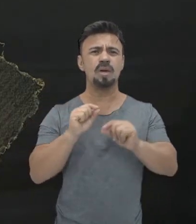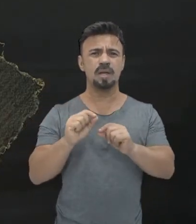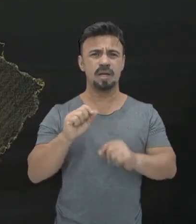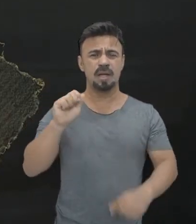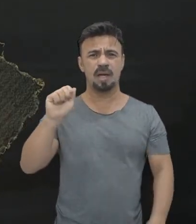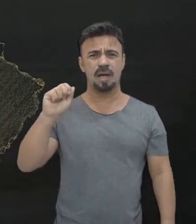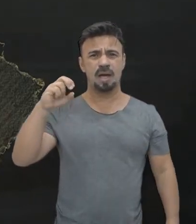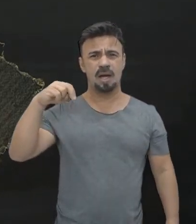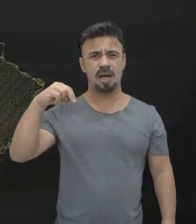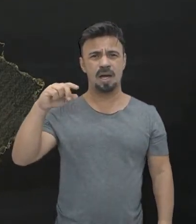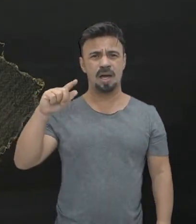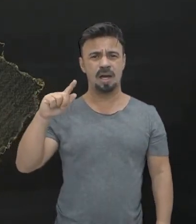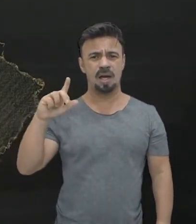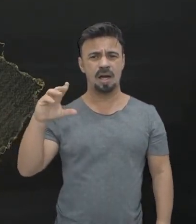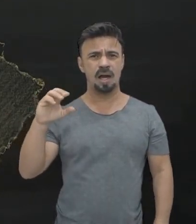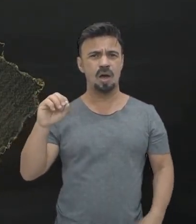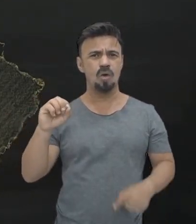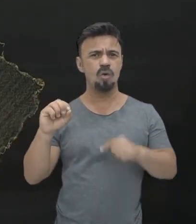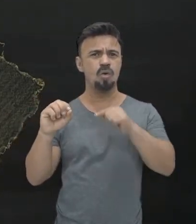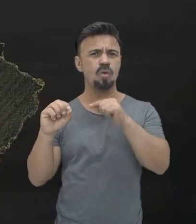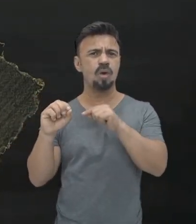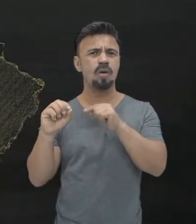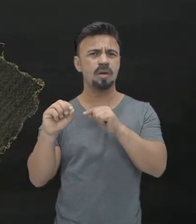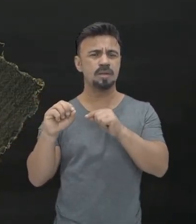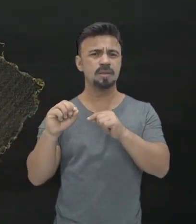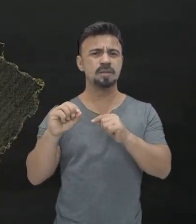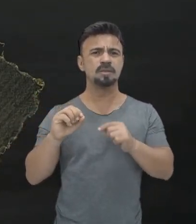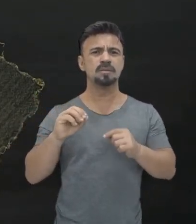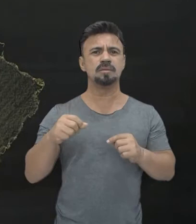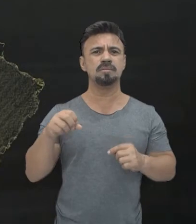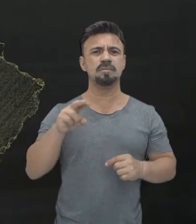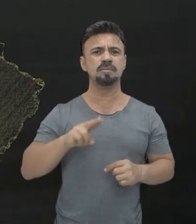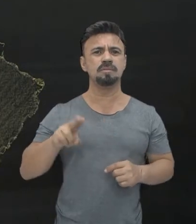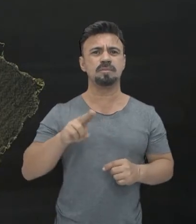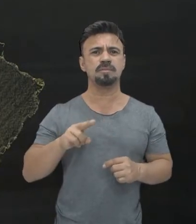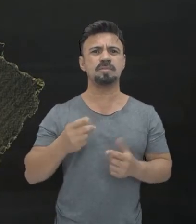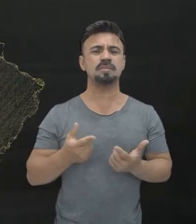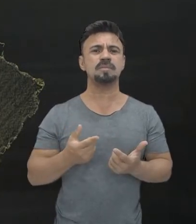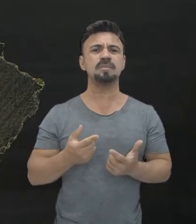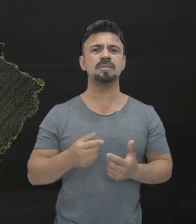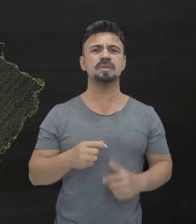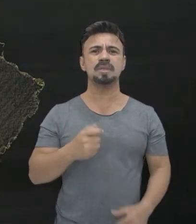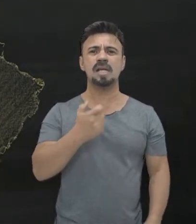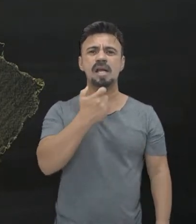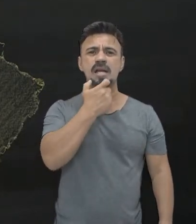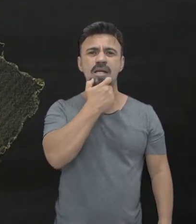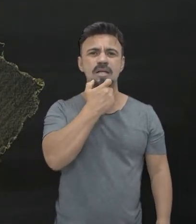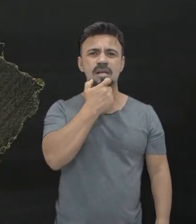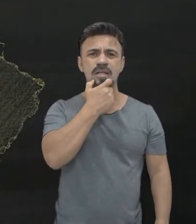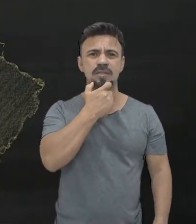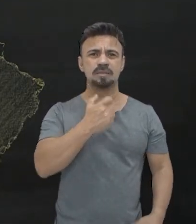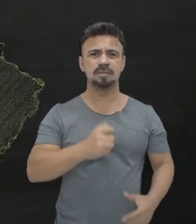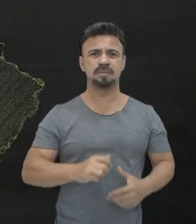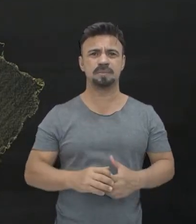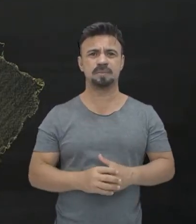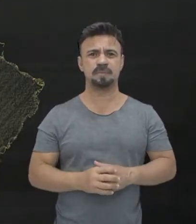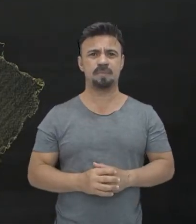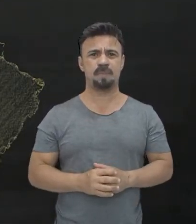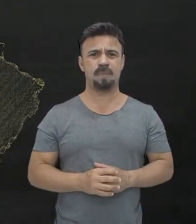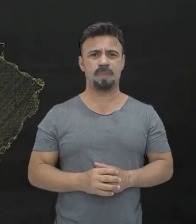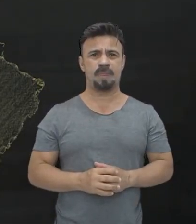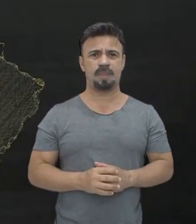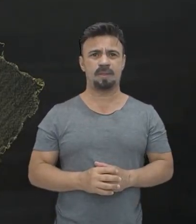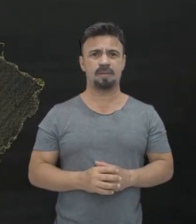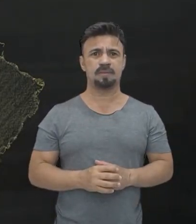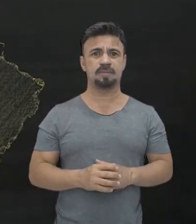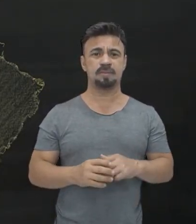anglo nós usamos para tudo aquilo que tem origem inglesa. Vem